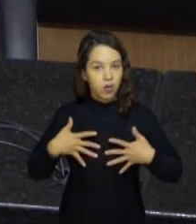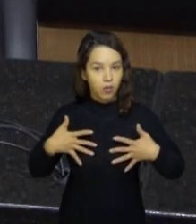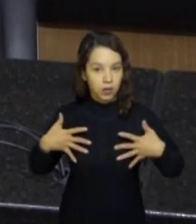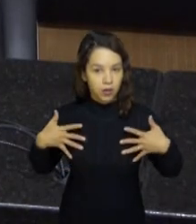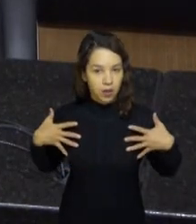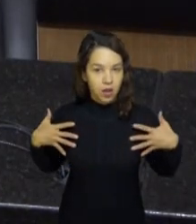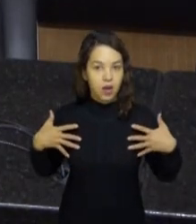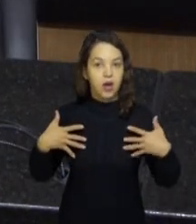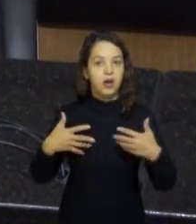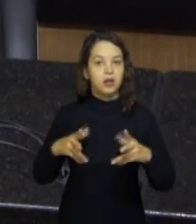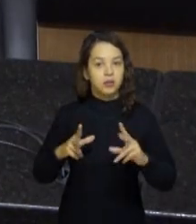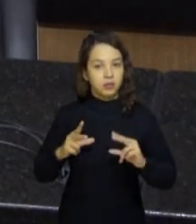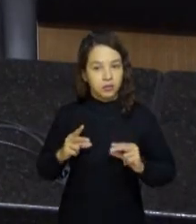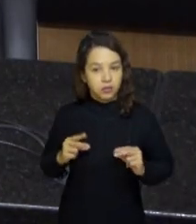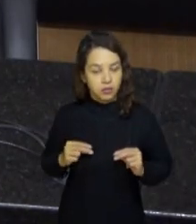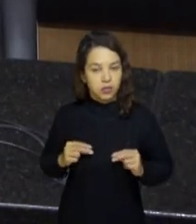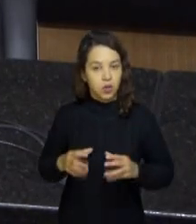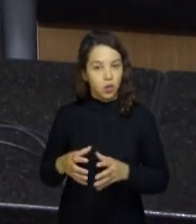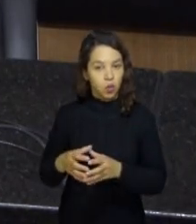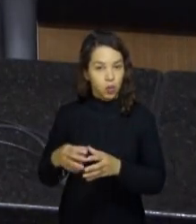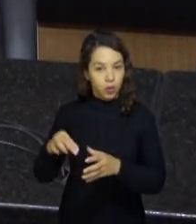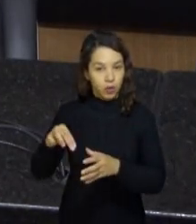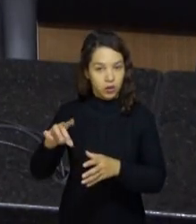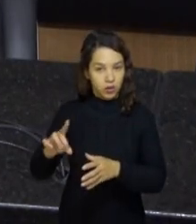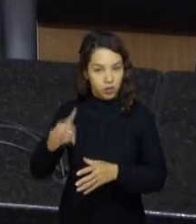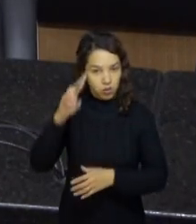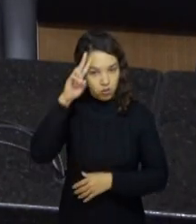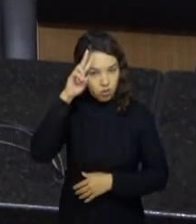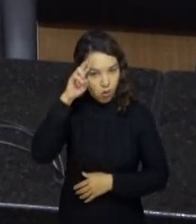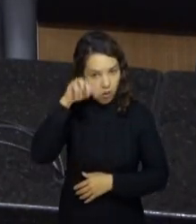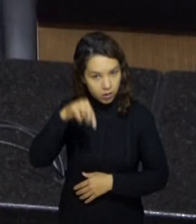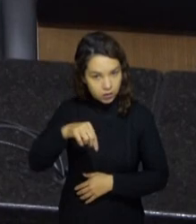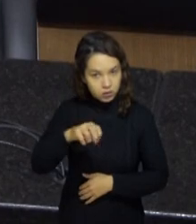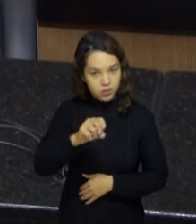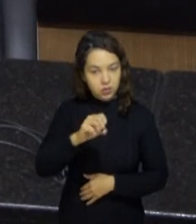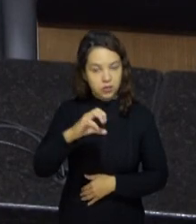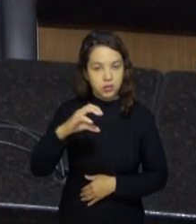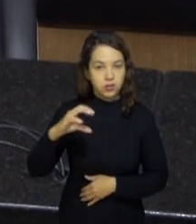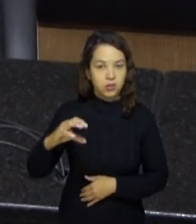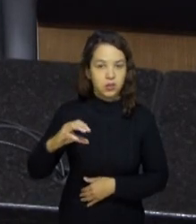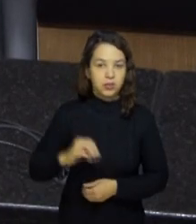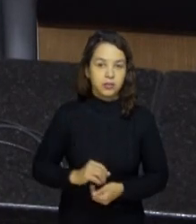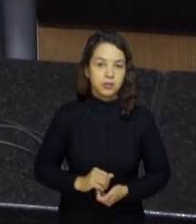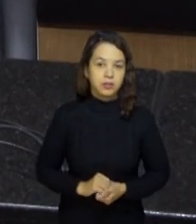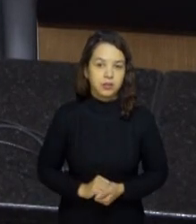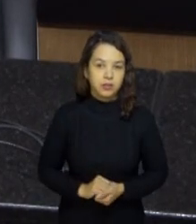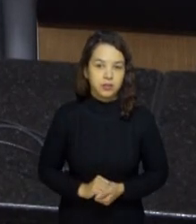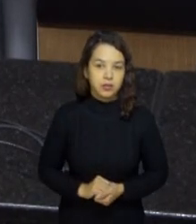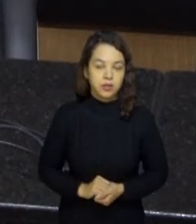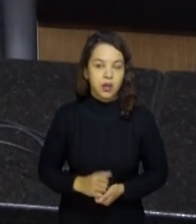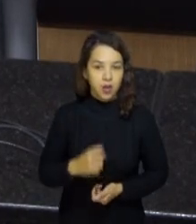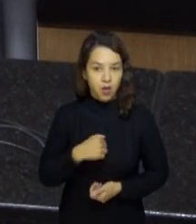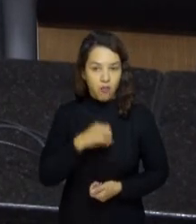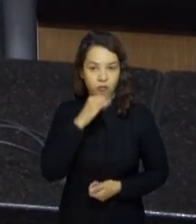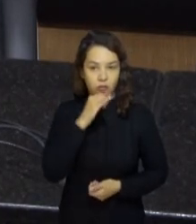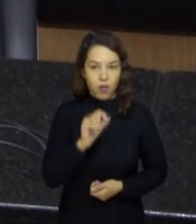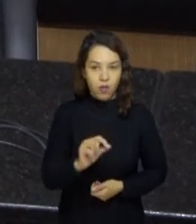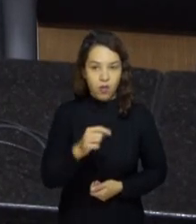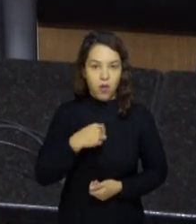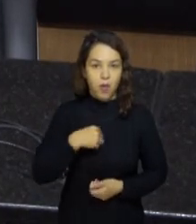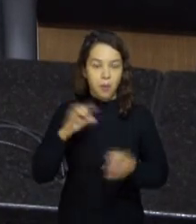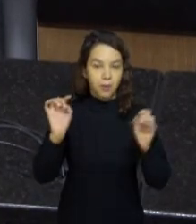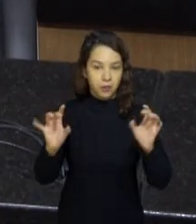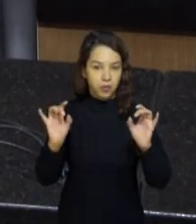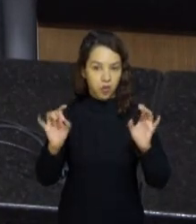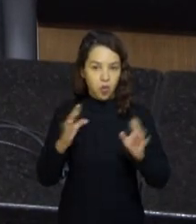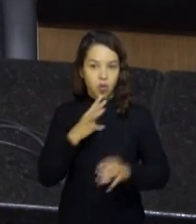muito merecedora. O Grupo ND tem história em Santa Catarina. Eu digo que eu tive o privilégio de conhecer uma grande